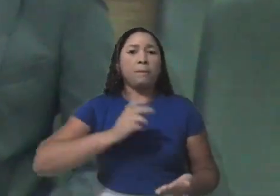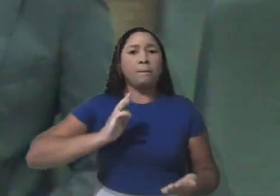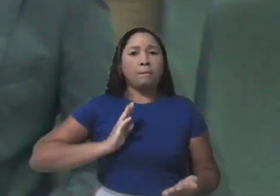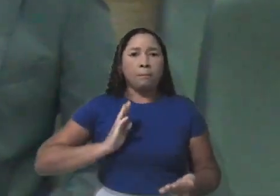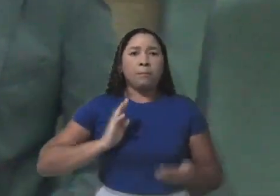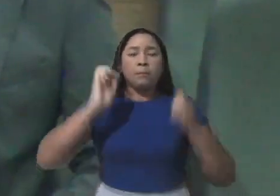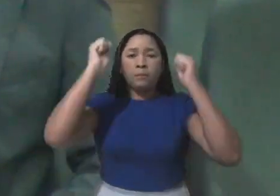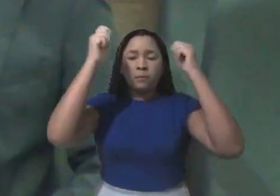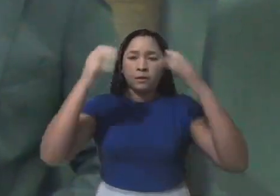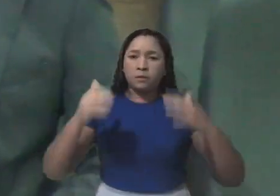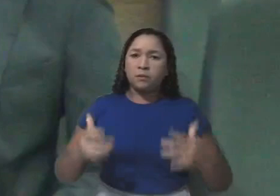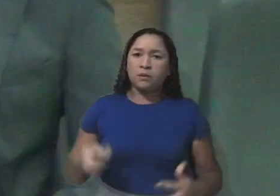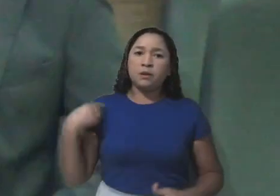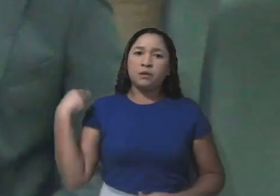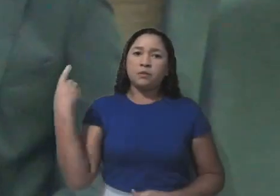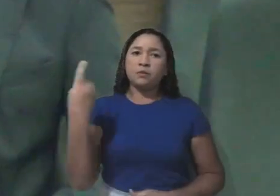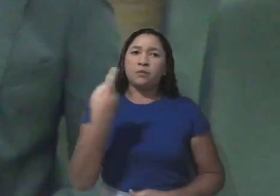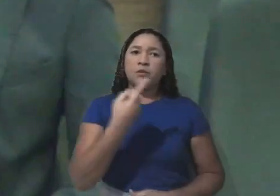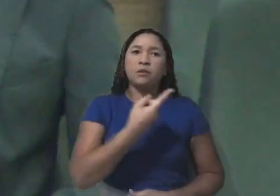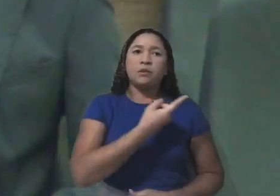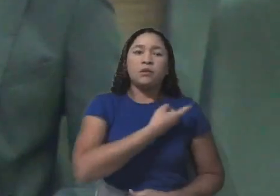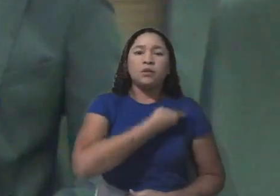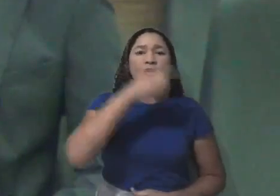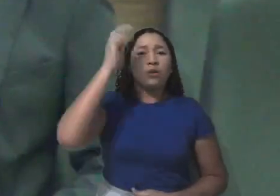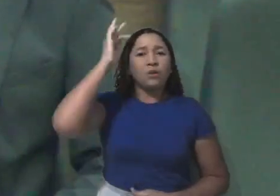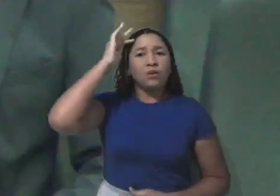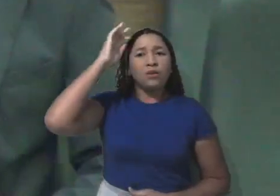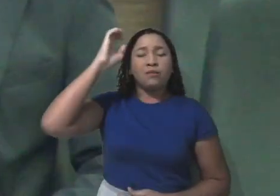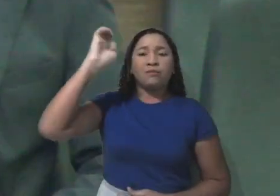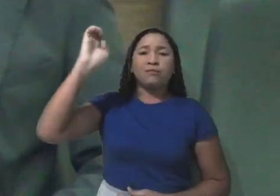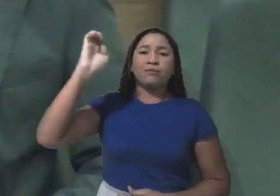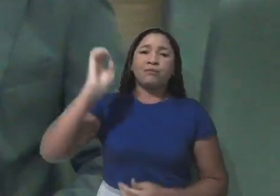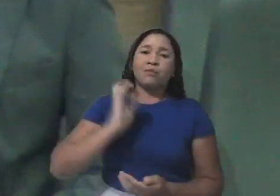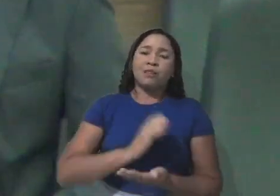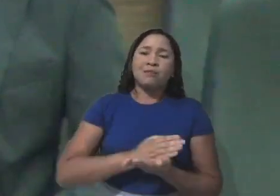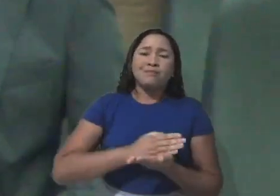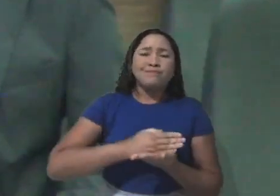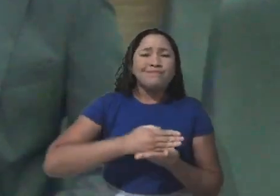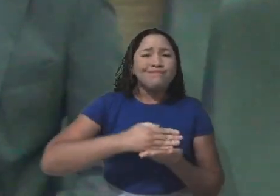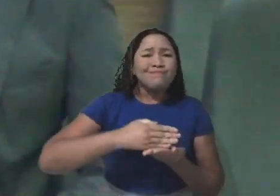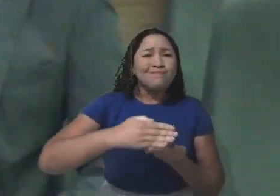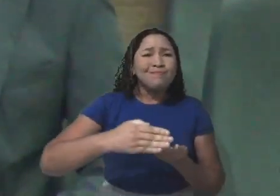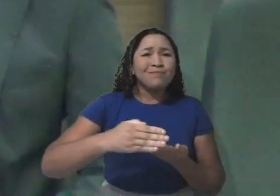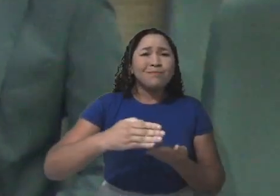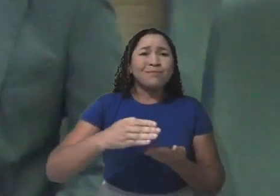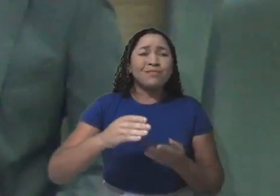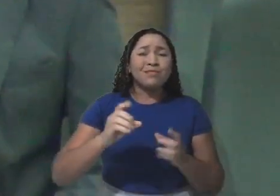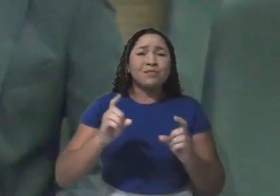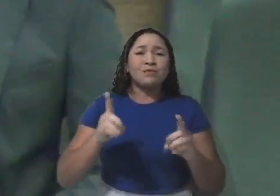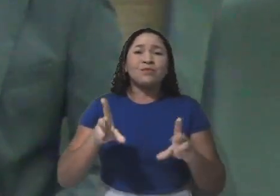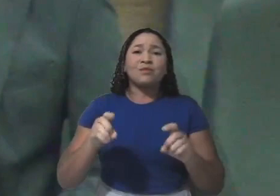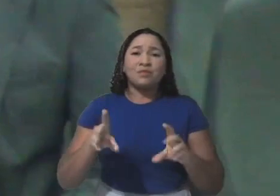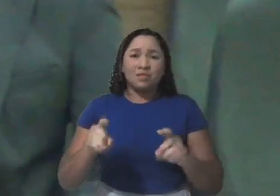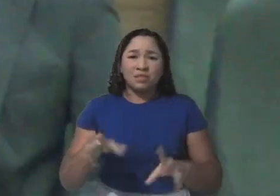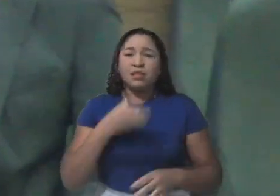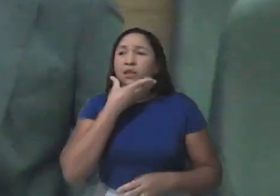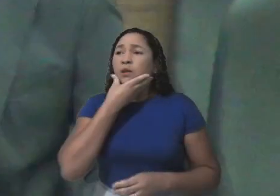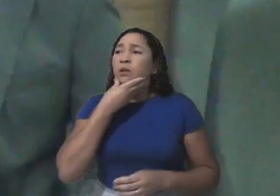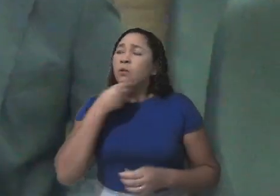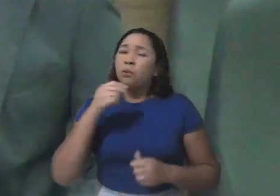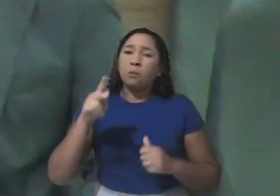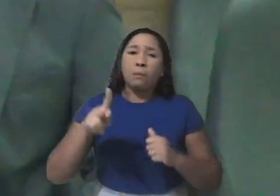rudimento da nossa fé, ou seja, as primeiras doutrinas, aquilo que Paulo chamou de